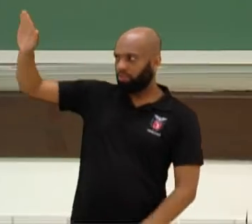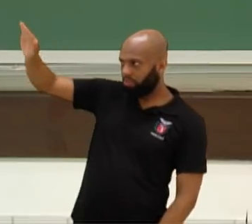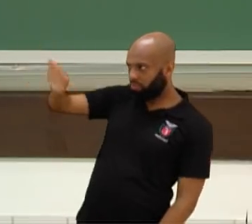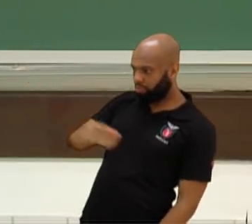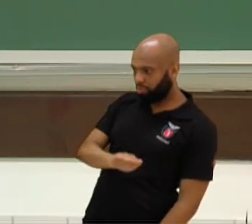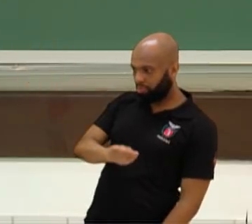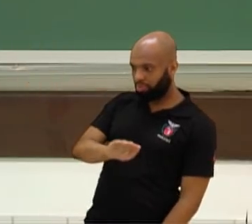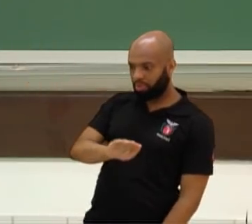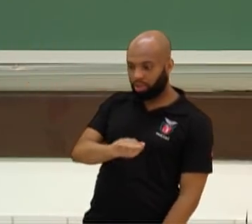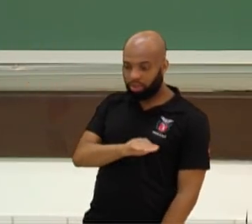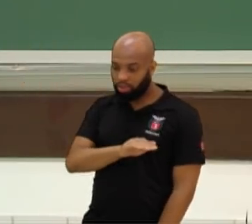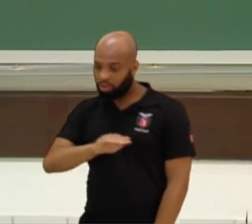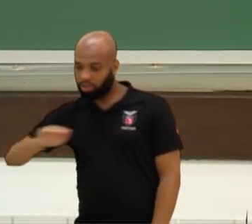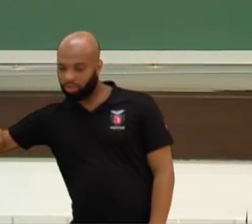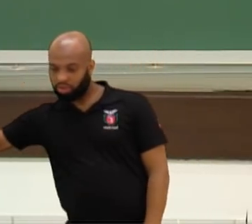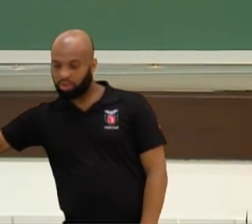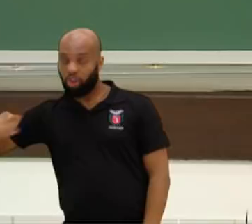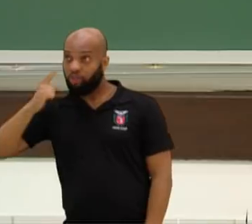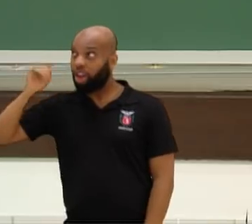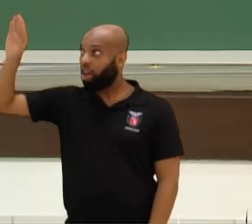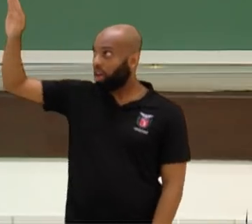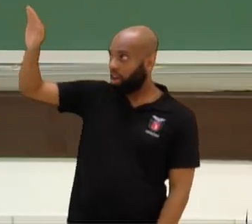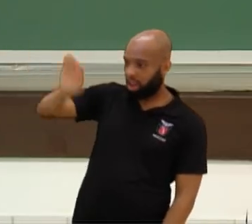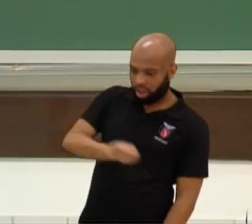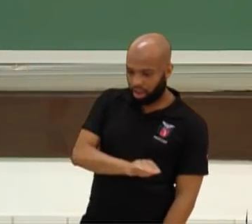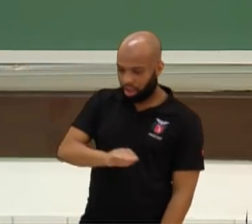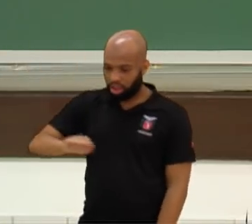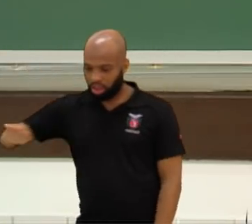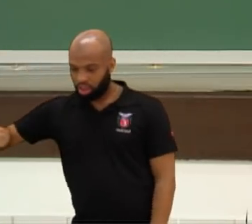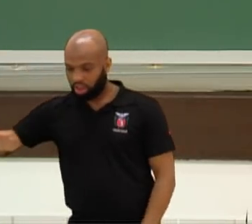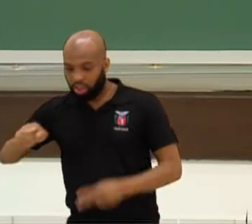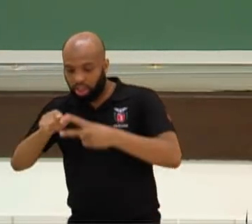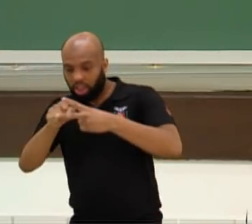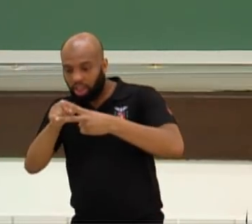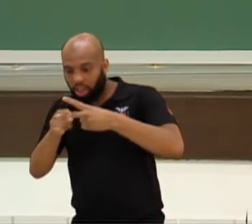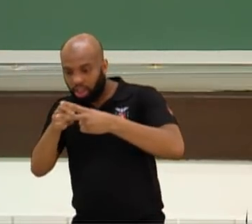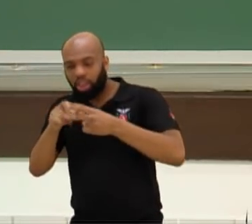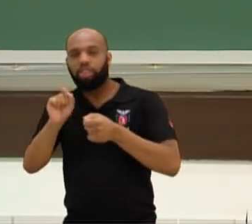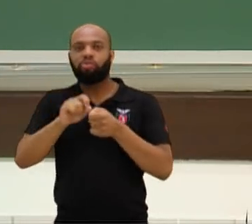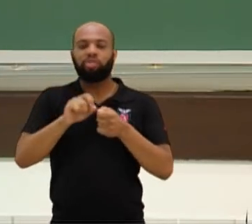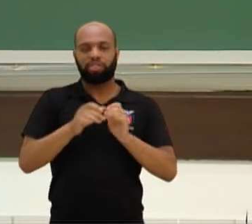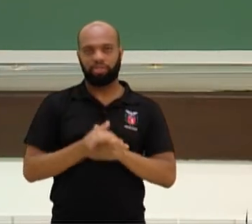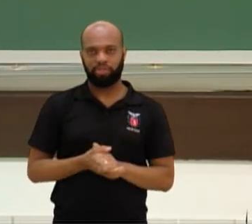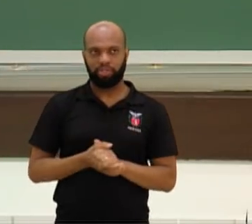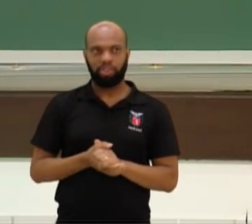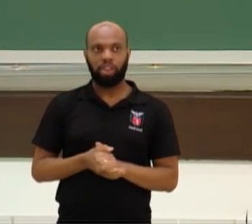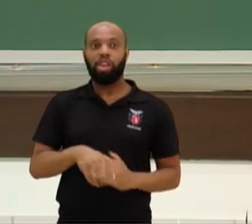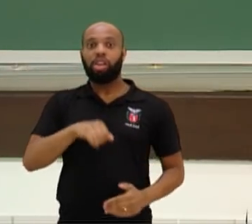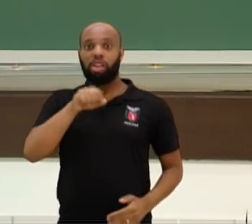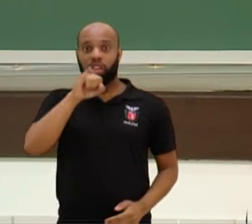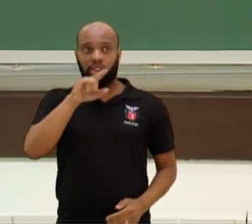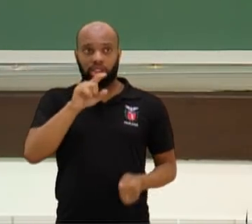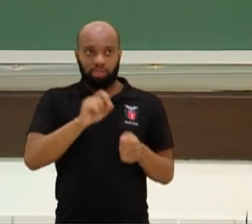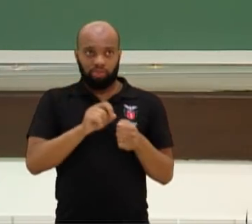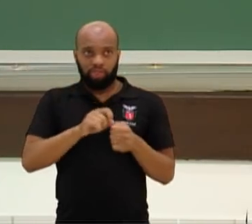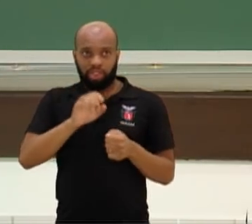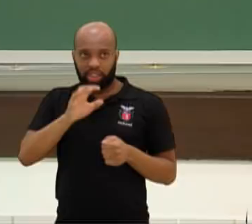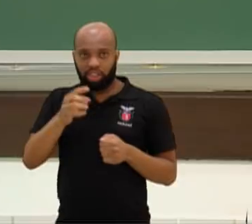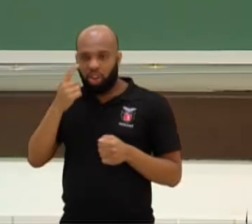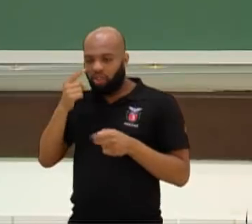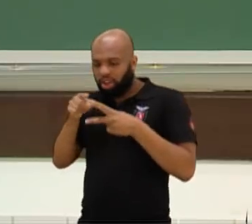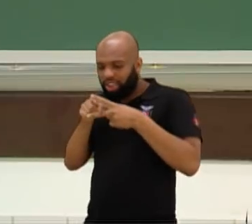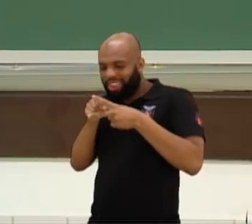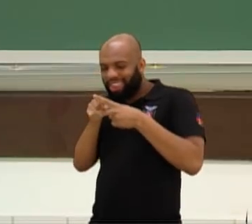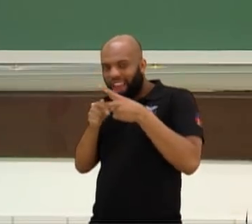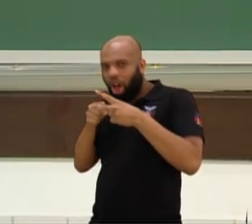ângulo. Isso aqui é um ângulo que está sendo formado com o solo. Você pondo essa tábua e formando esse ângulo com o